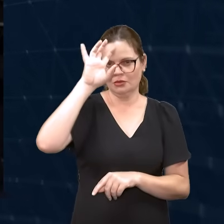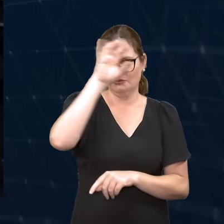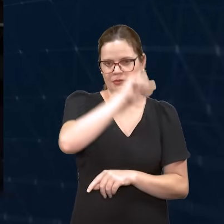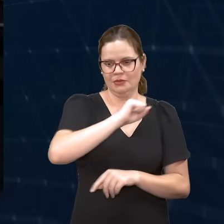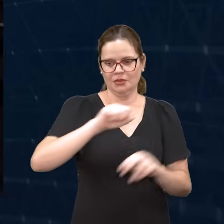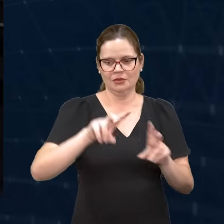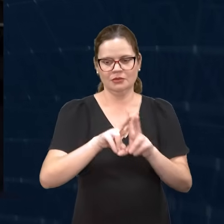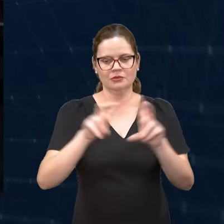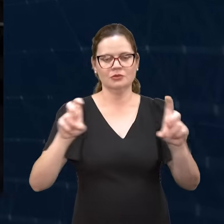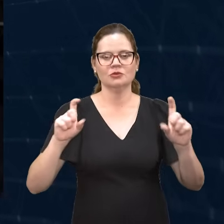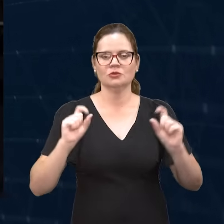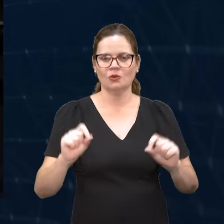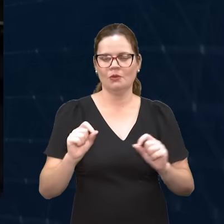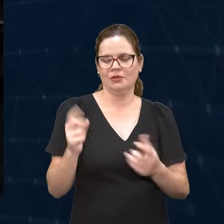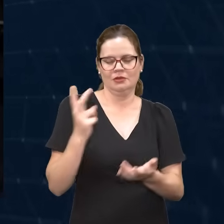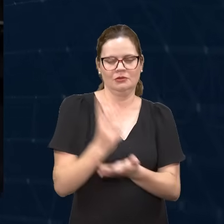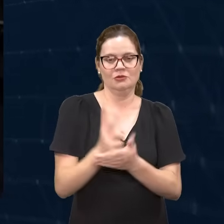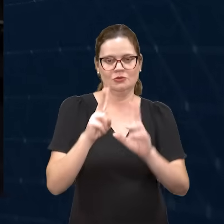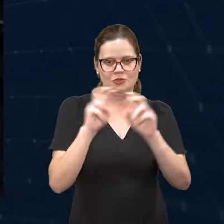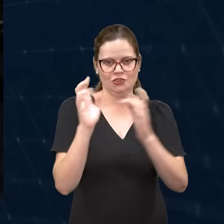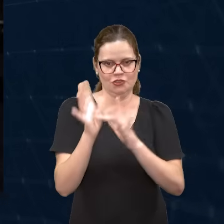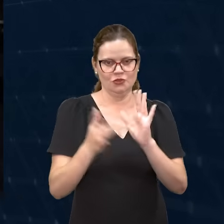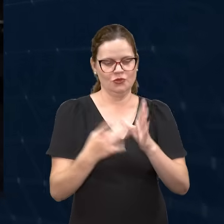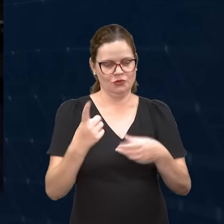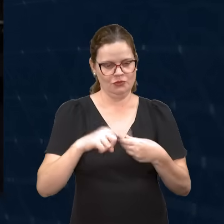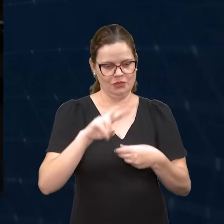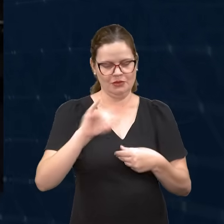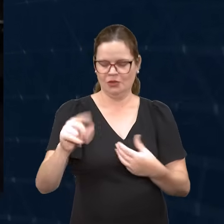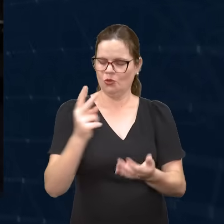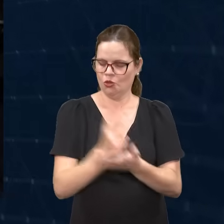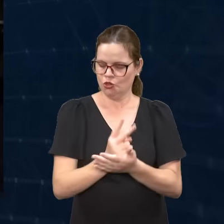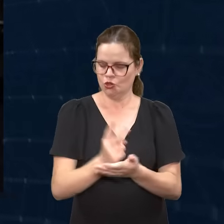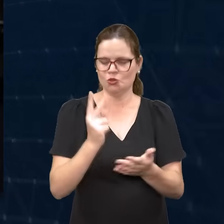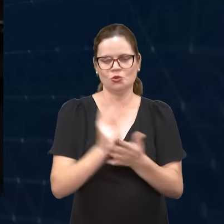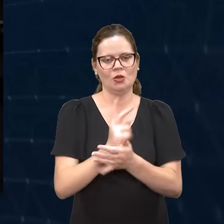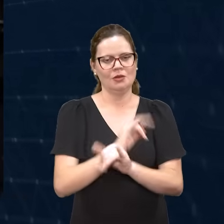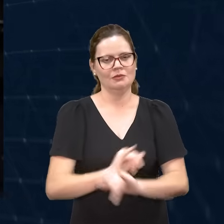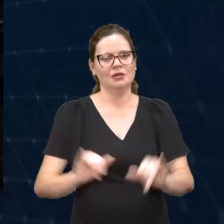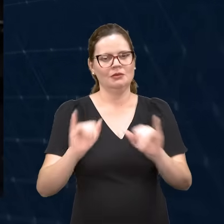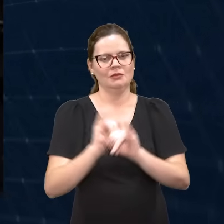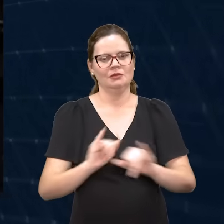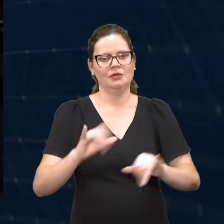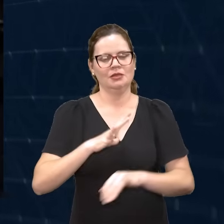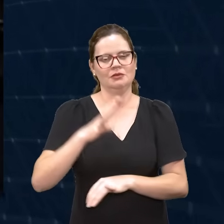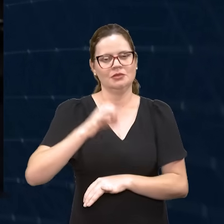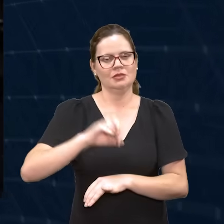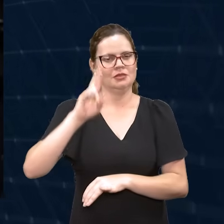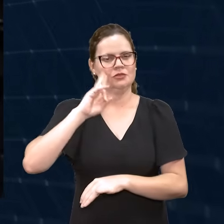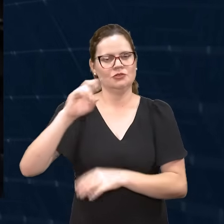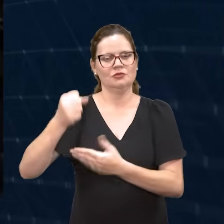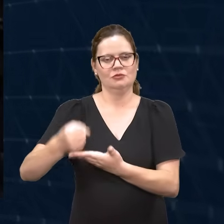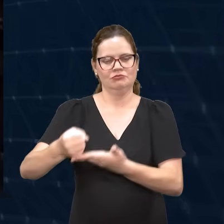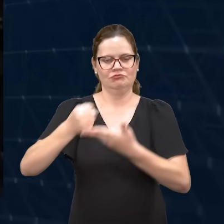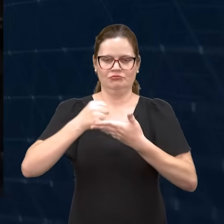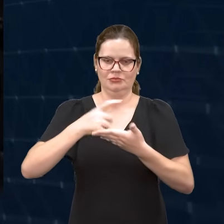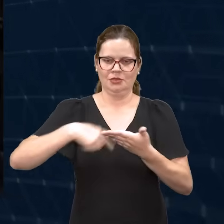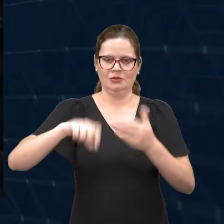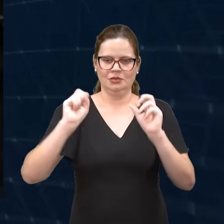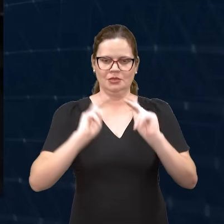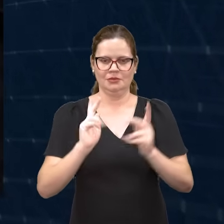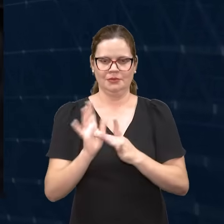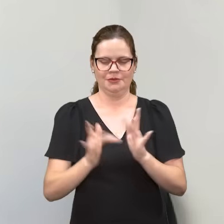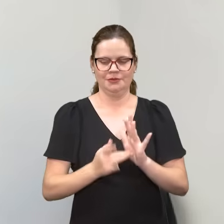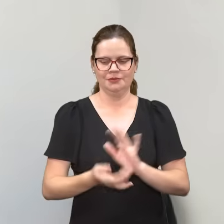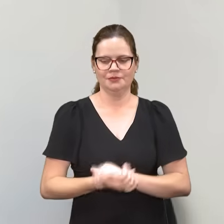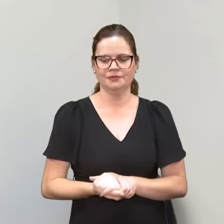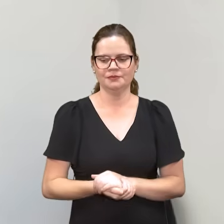essa mensagem continuará, e o Senhor certamente nos sustentará. A paz do